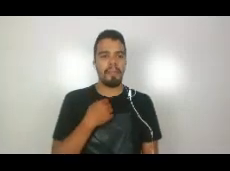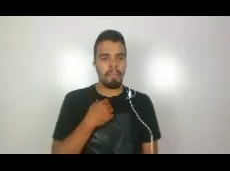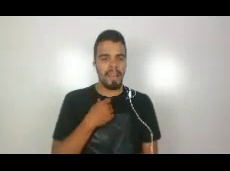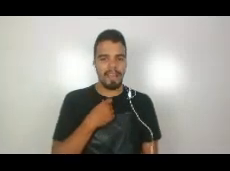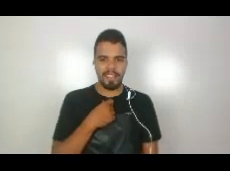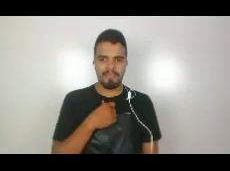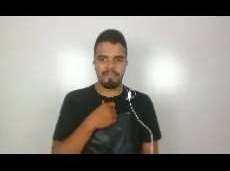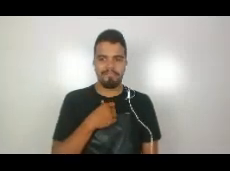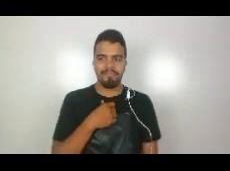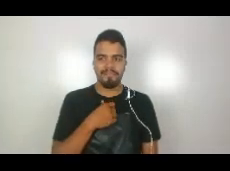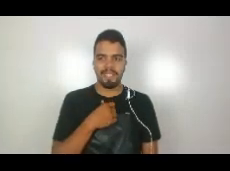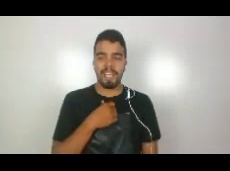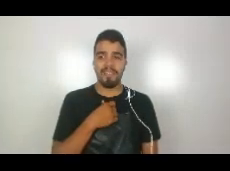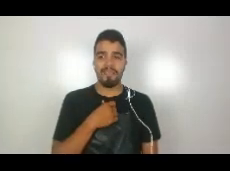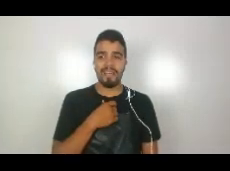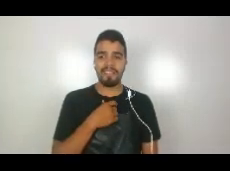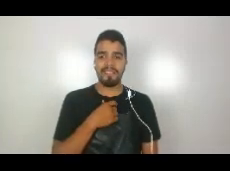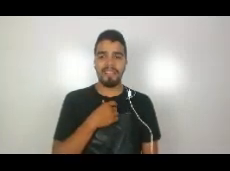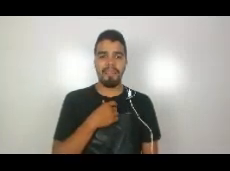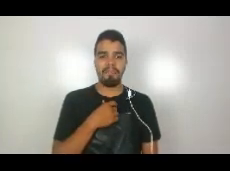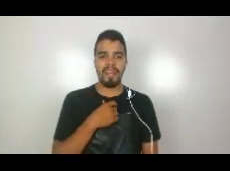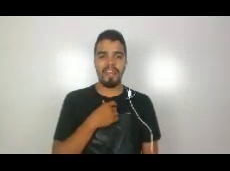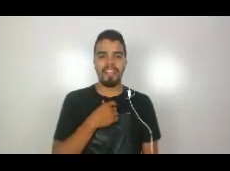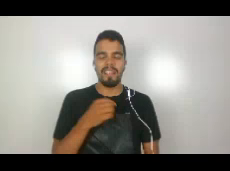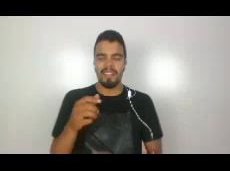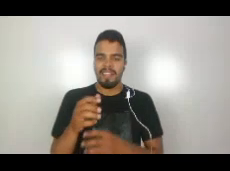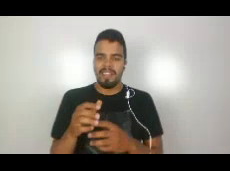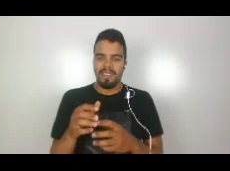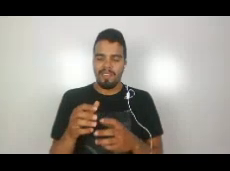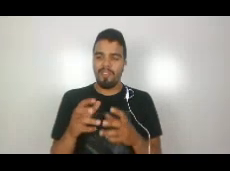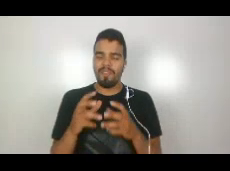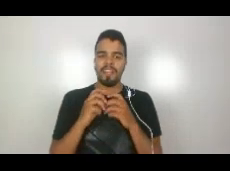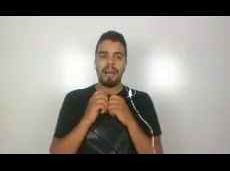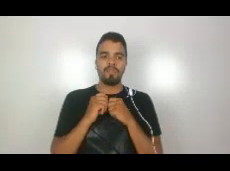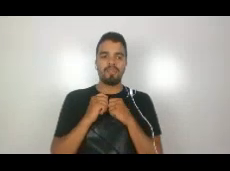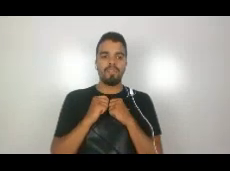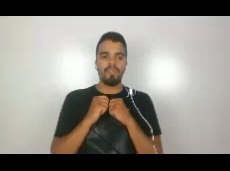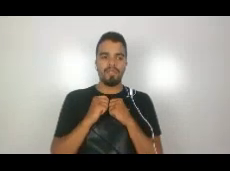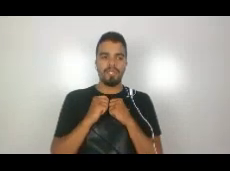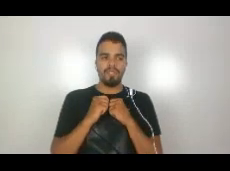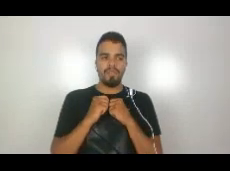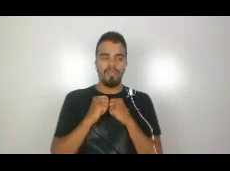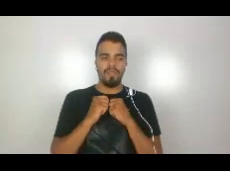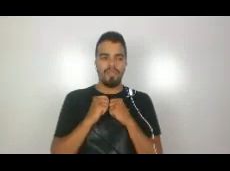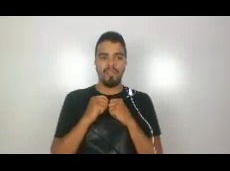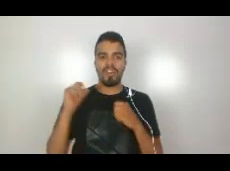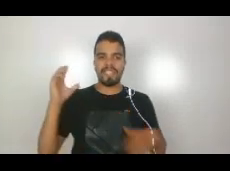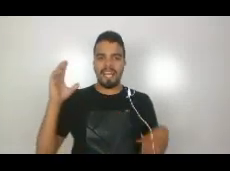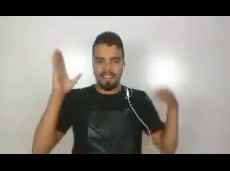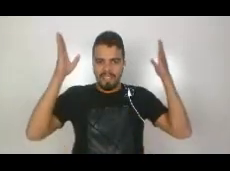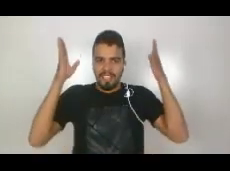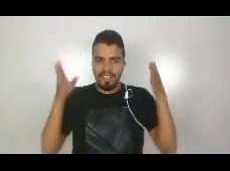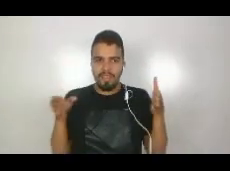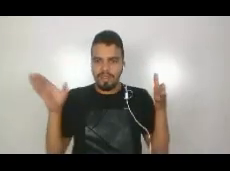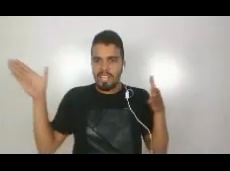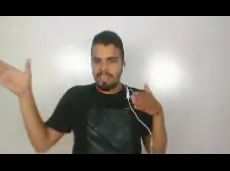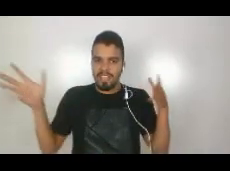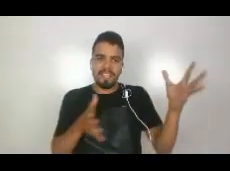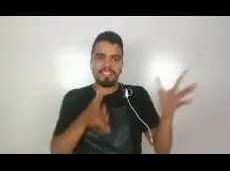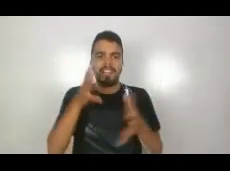com o celular em pé, né? E aí, às vezes, o celular em pé, ele ou ficava muito longe, ou cortava,